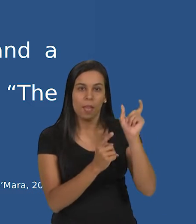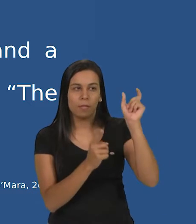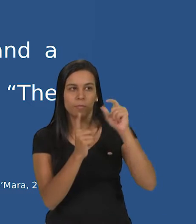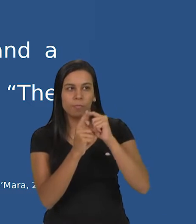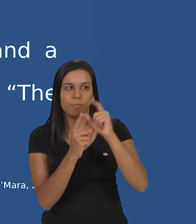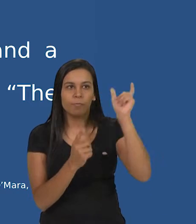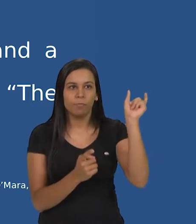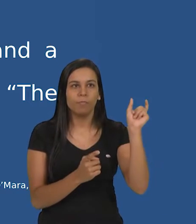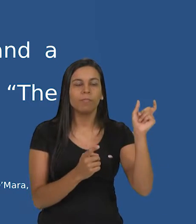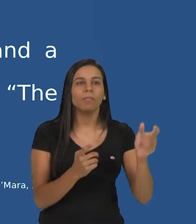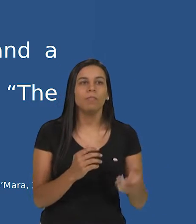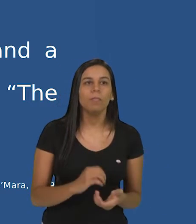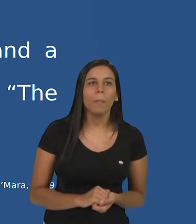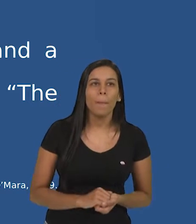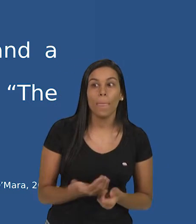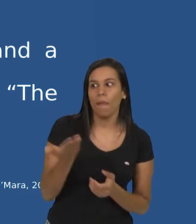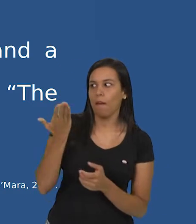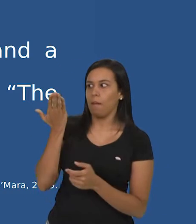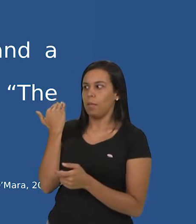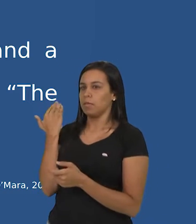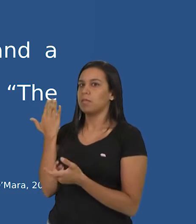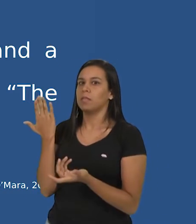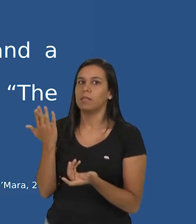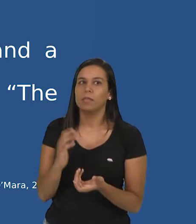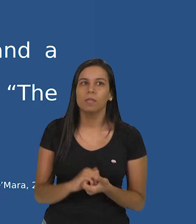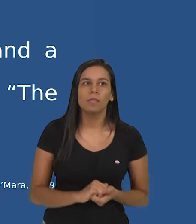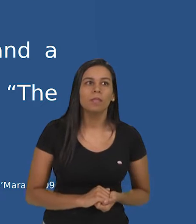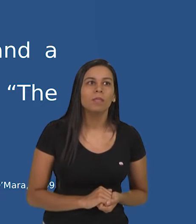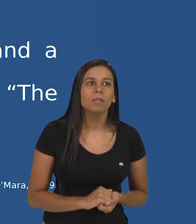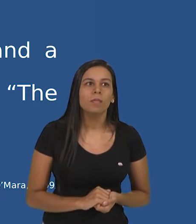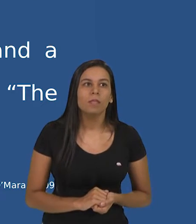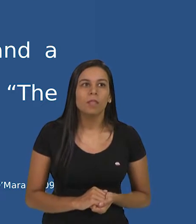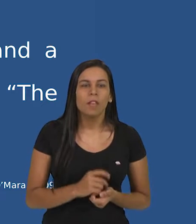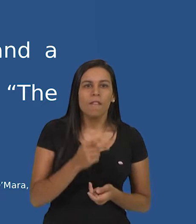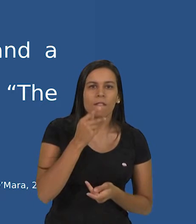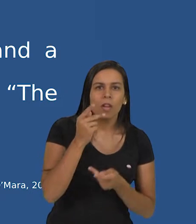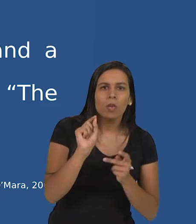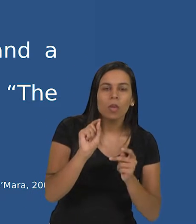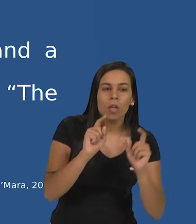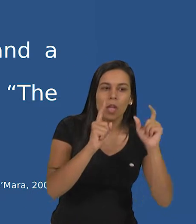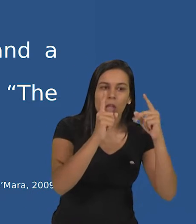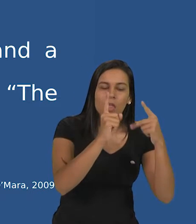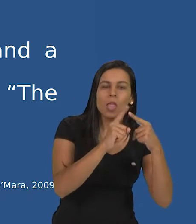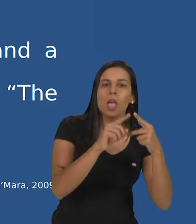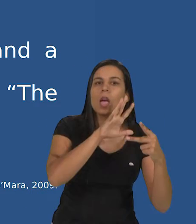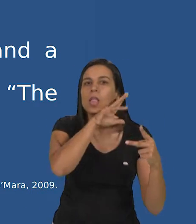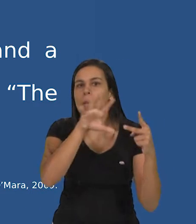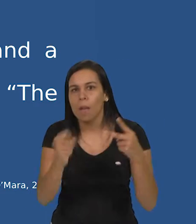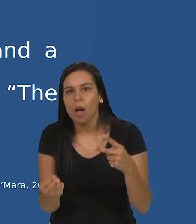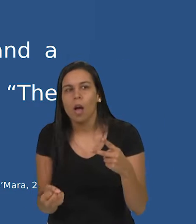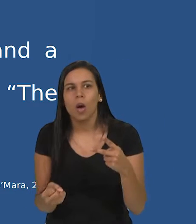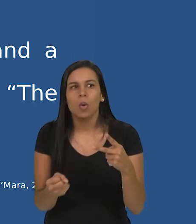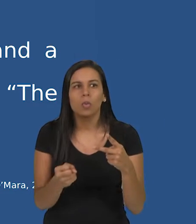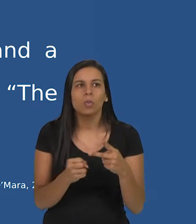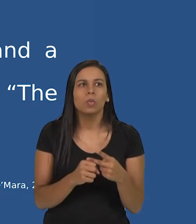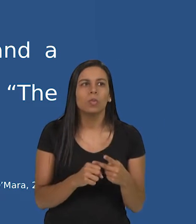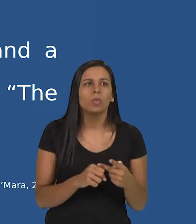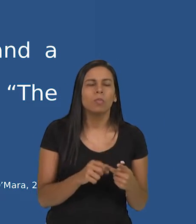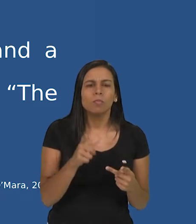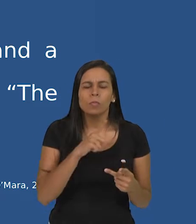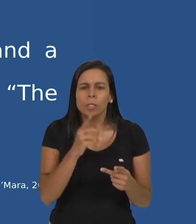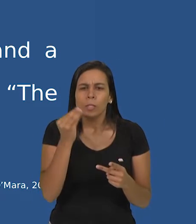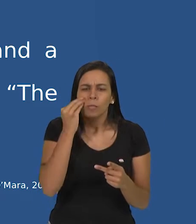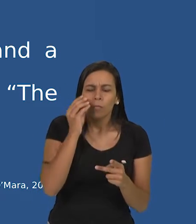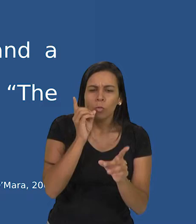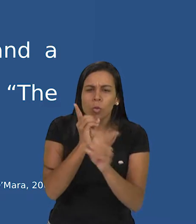ED, né? Passado, leva a decidir, então a história fala de animais, decisão, decidiu. A gente tenta achar outro cognato aqui no texto,